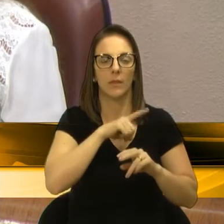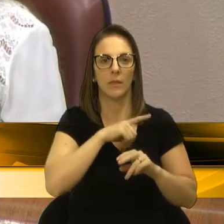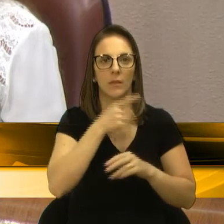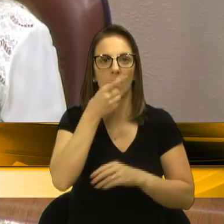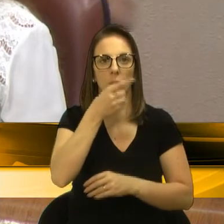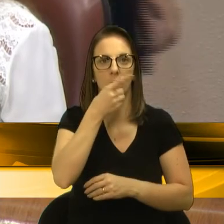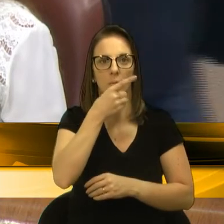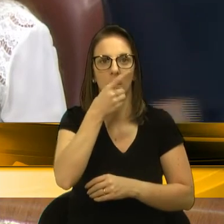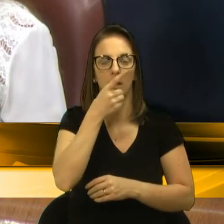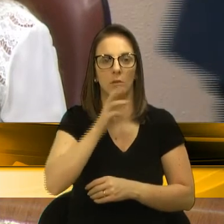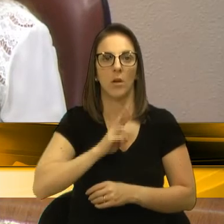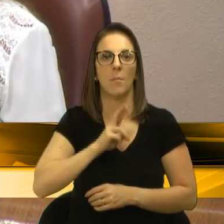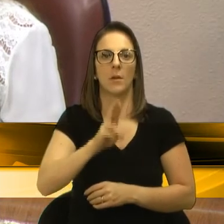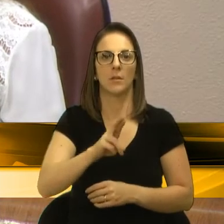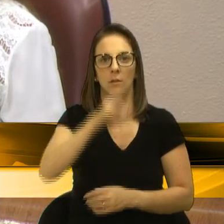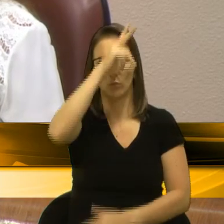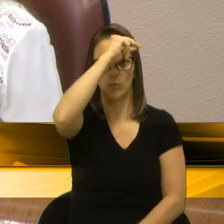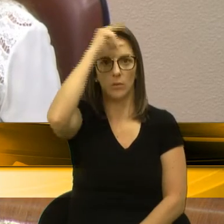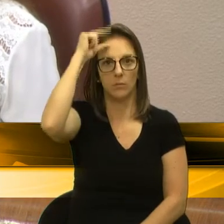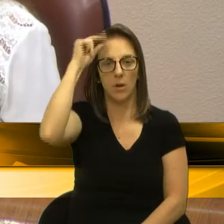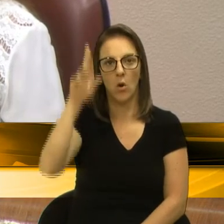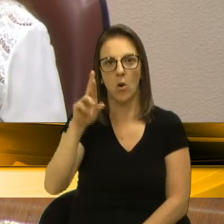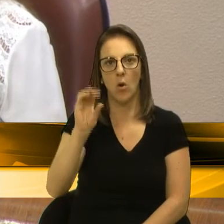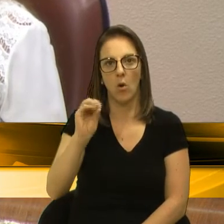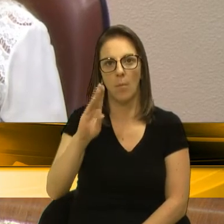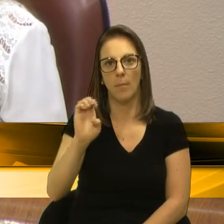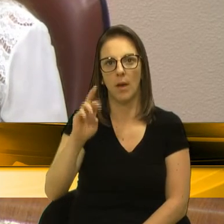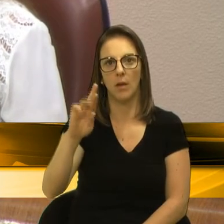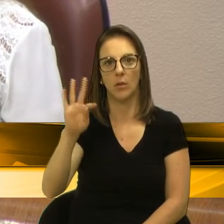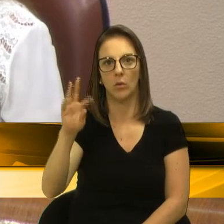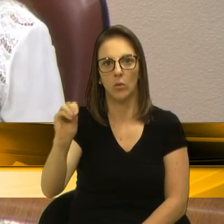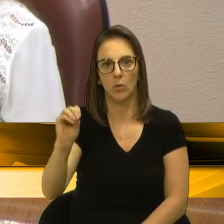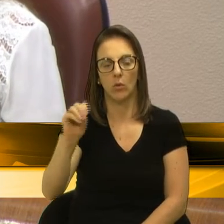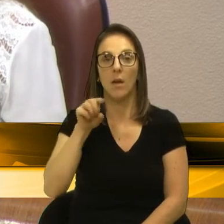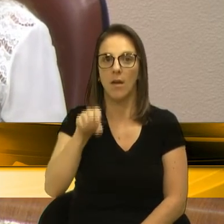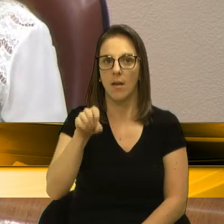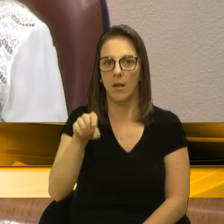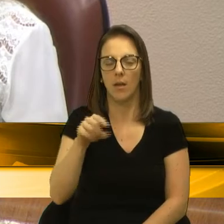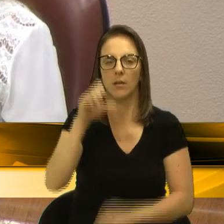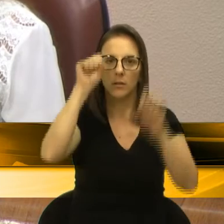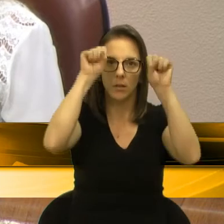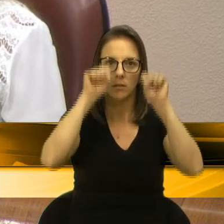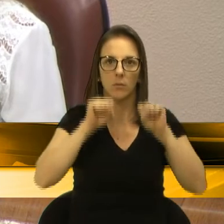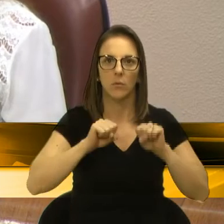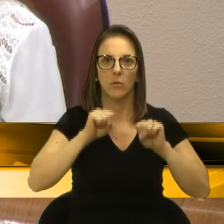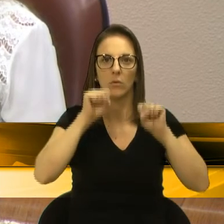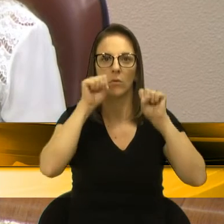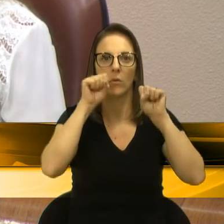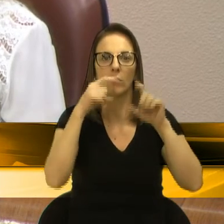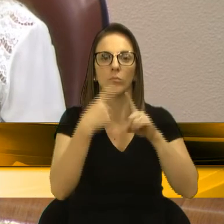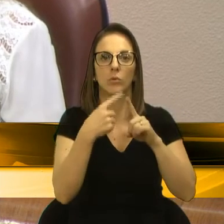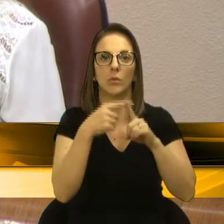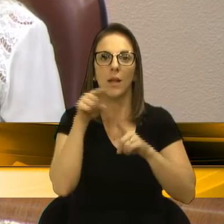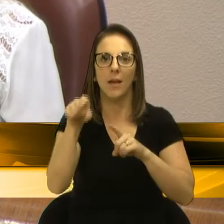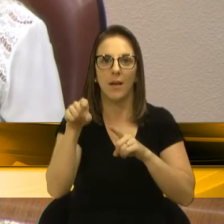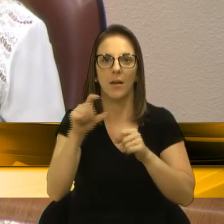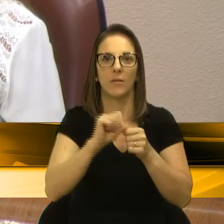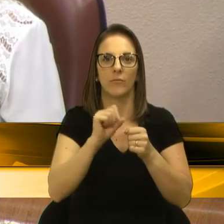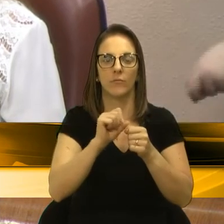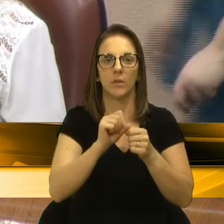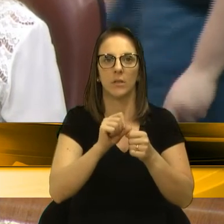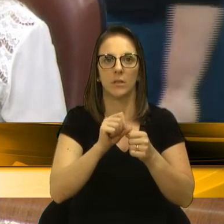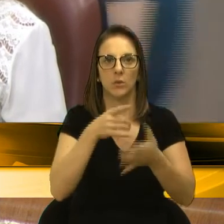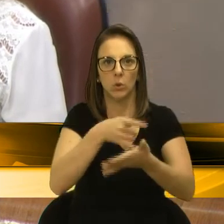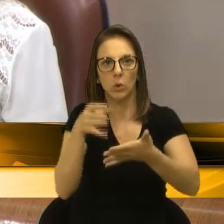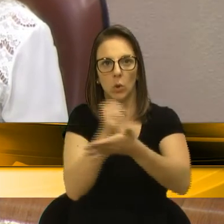do município, Roberto Bolsoni, ora arrolado como testemunha por se tratar de quem exarou o parecer nos